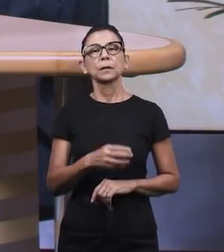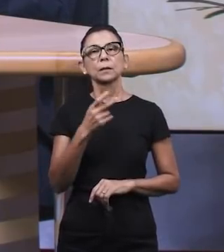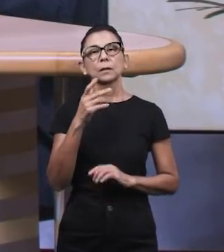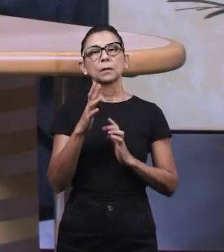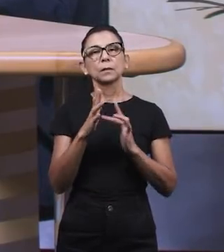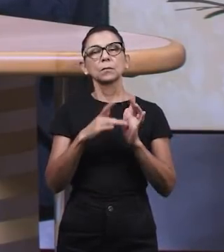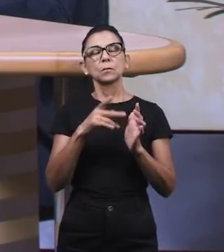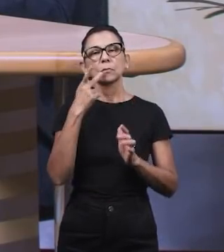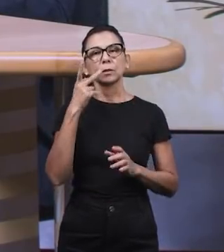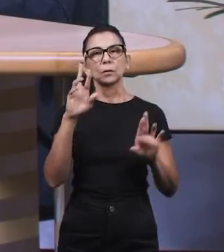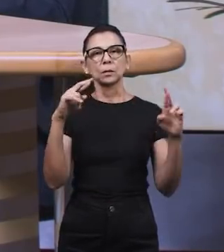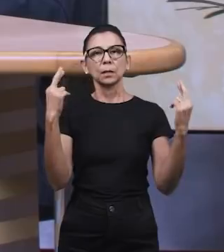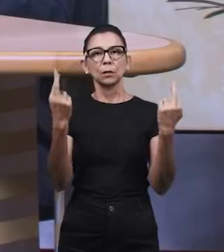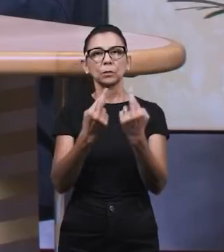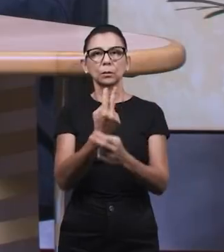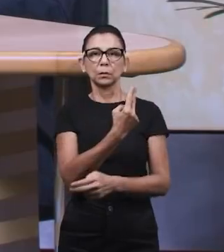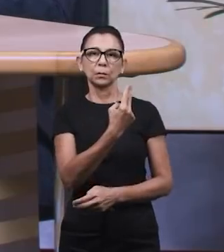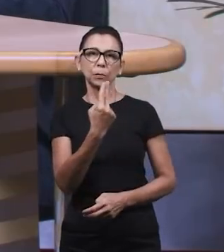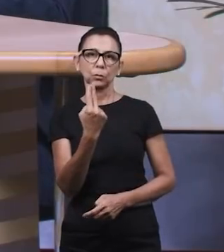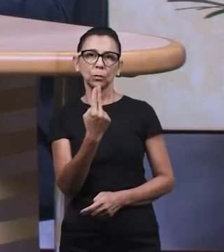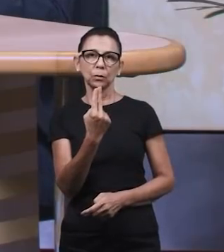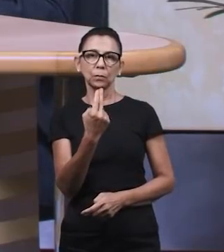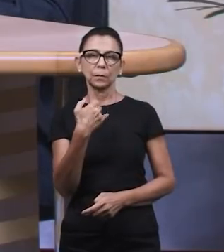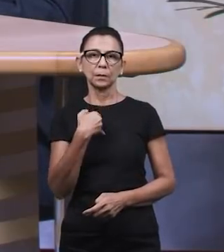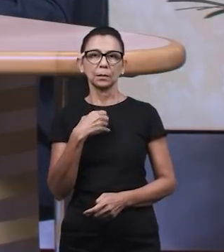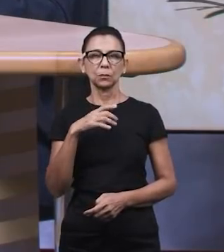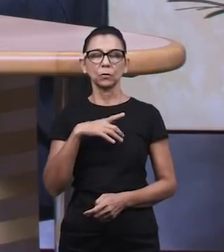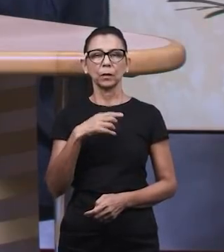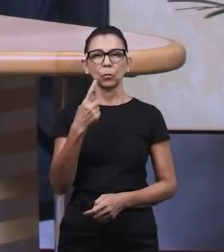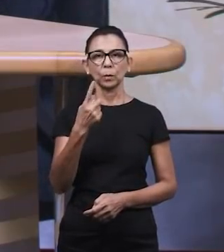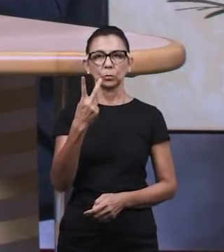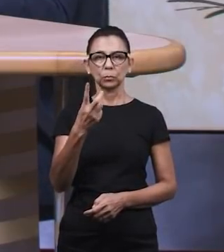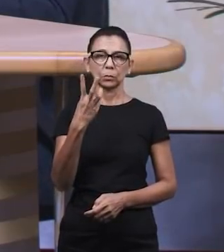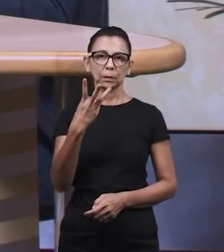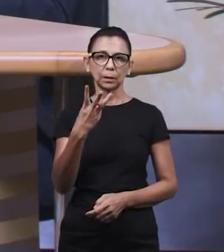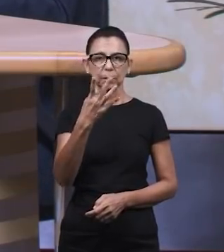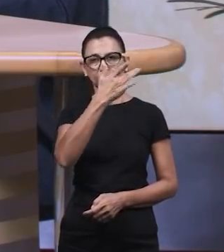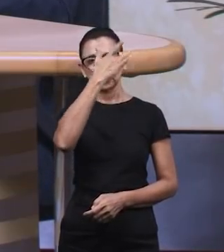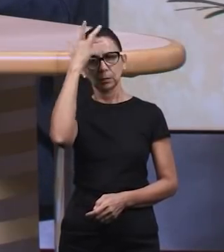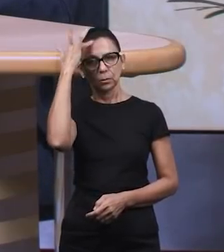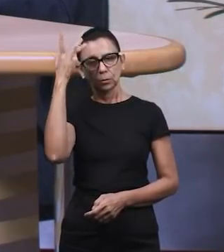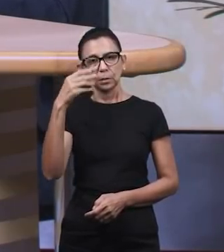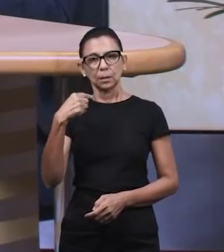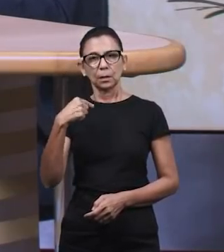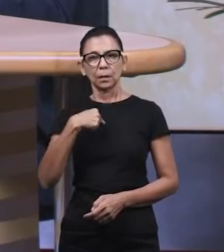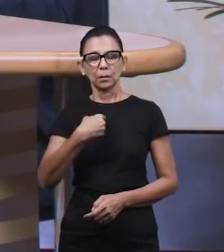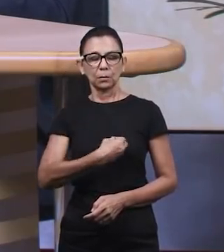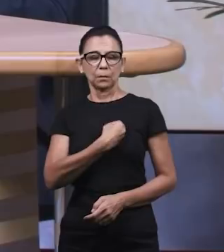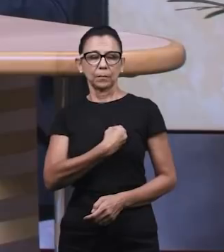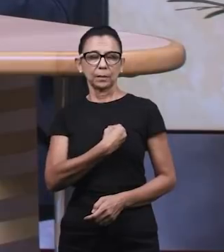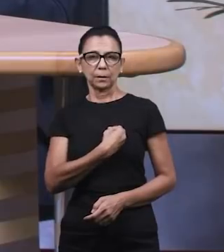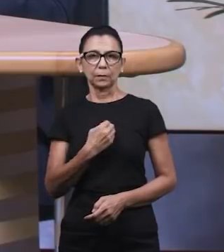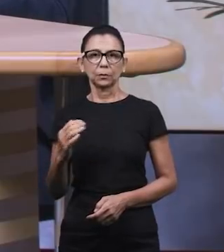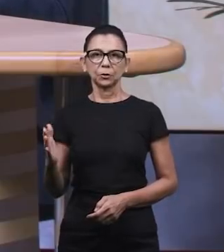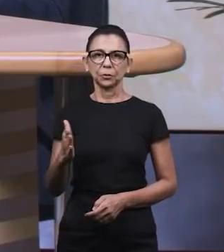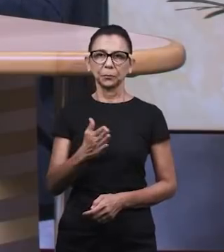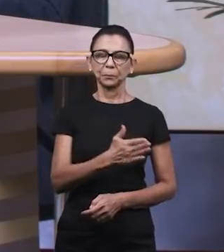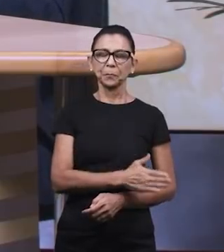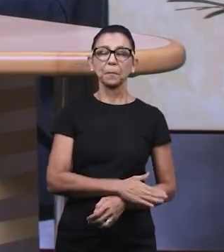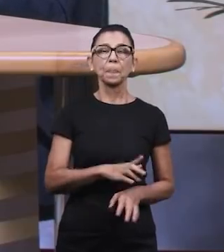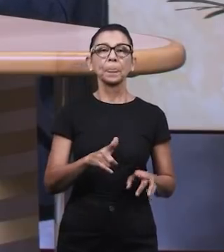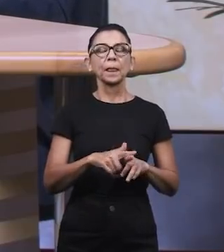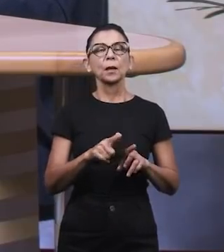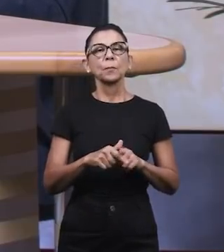ou 3 reunidos em meu nome, aí eu estarei no meio deles. Você pega outra figura, por exemplo, o ribeiro. O ribeiro é um